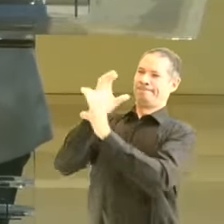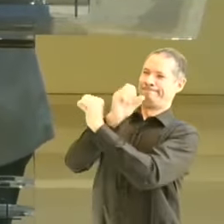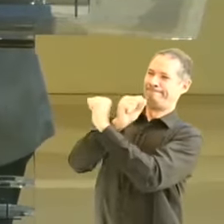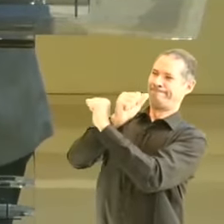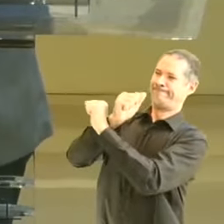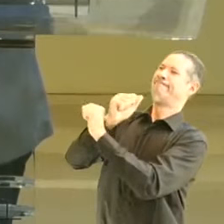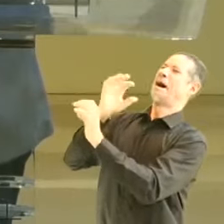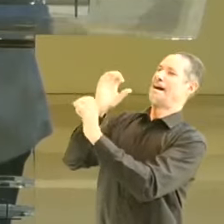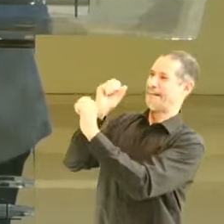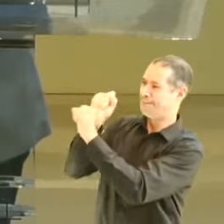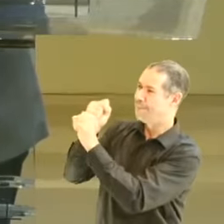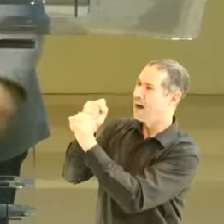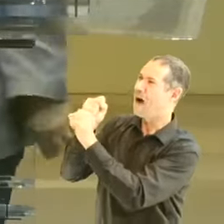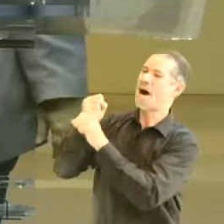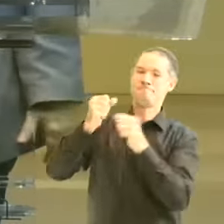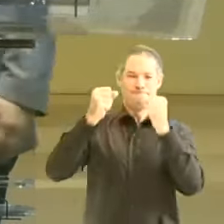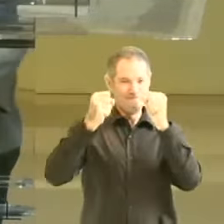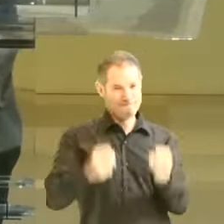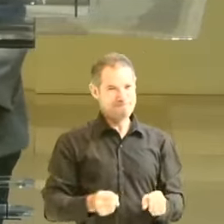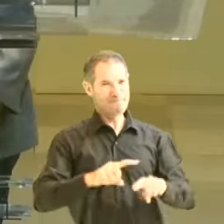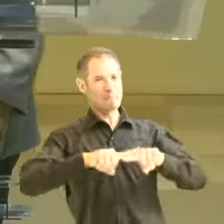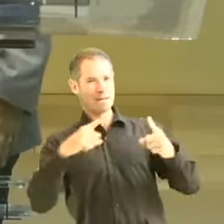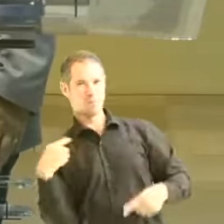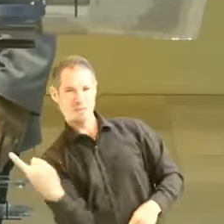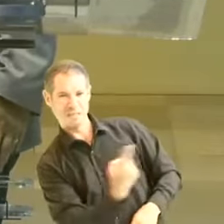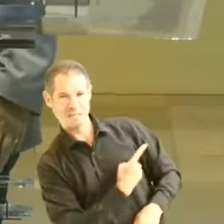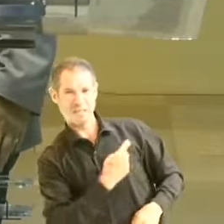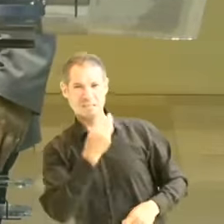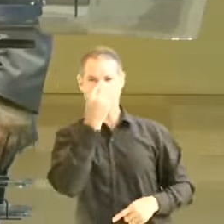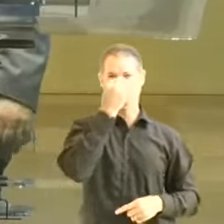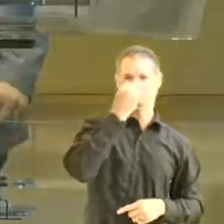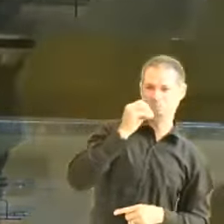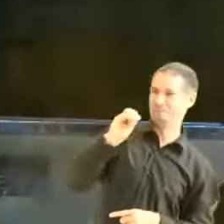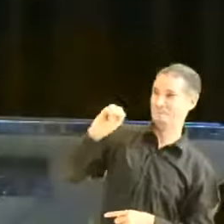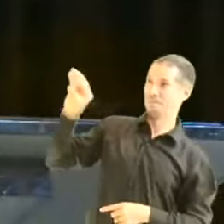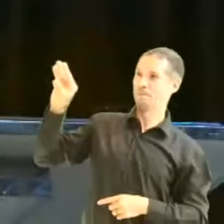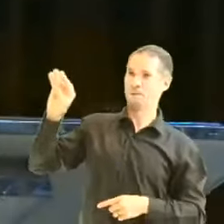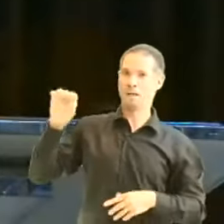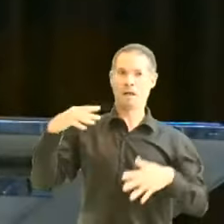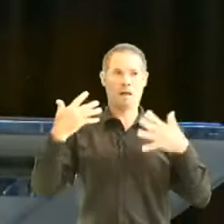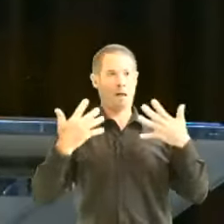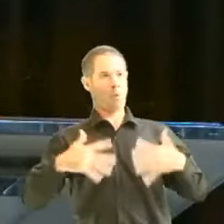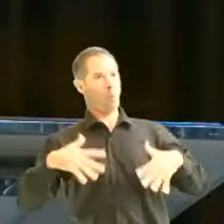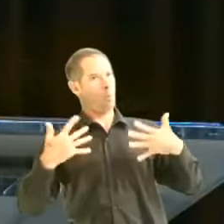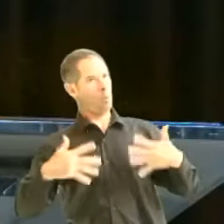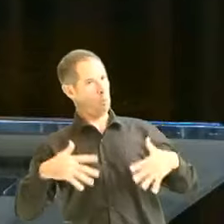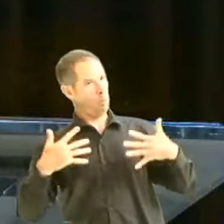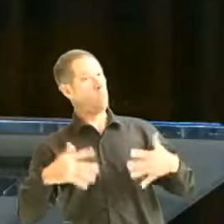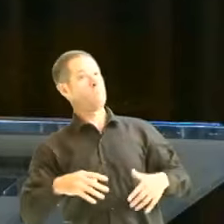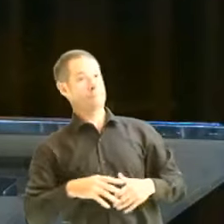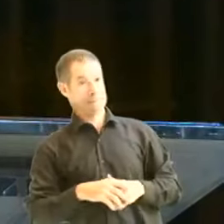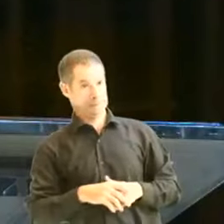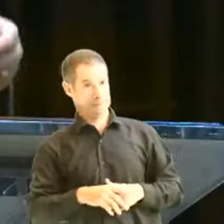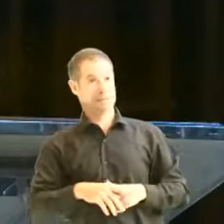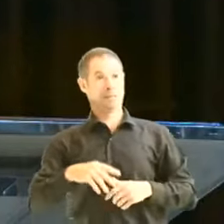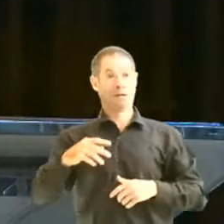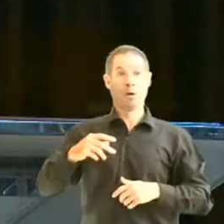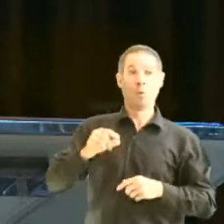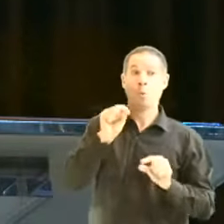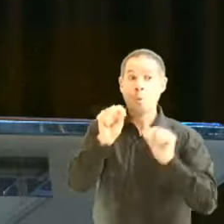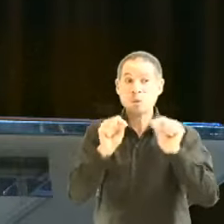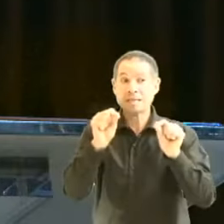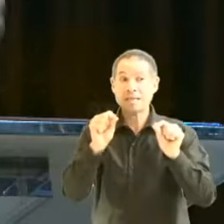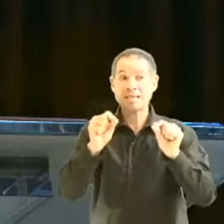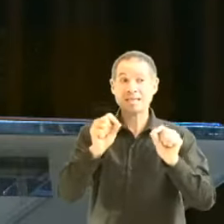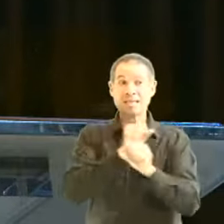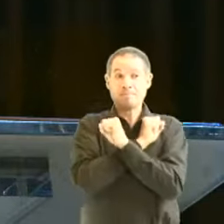seu vigor, mas vocês não quiseram. Olha que apelo. O que o profeta estava